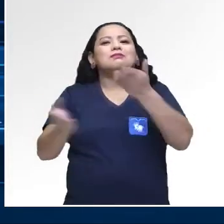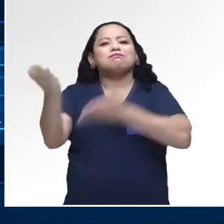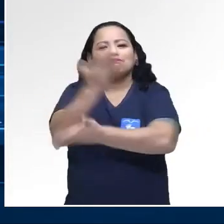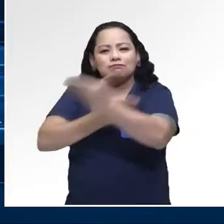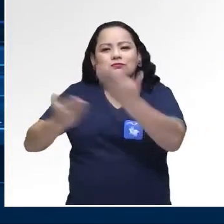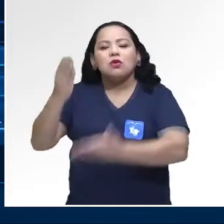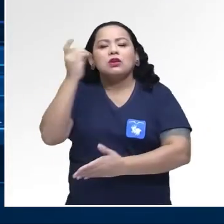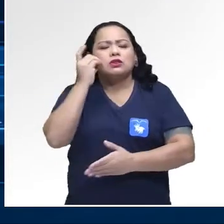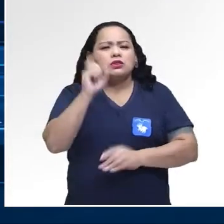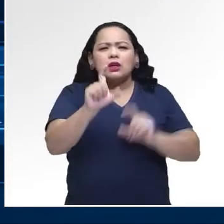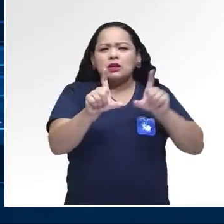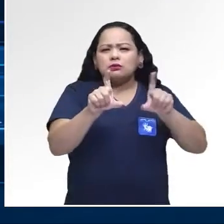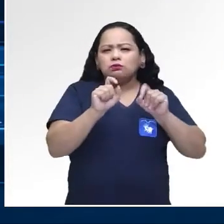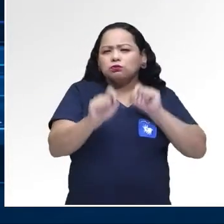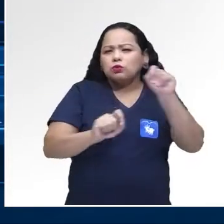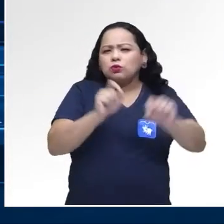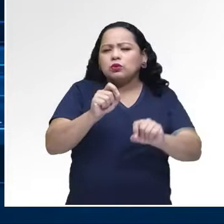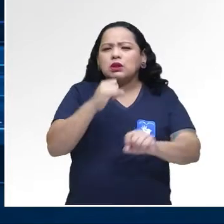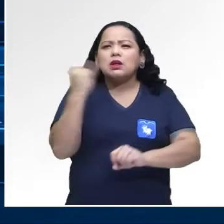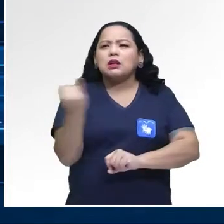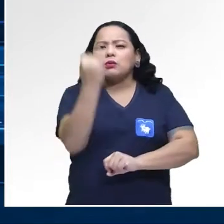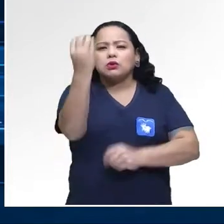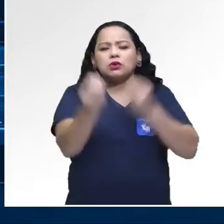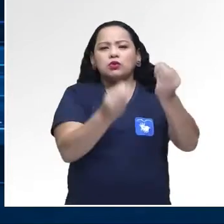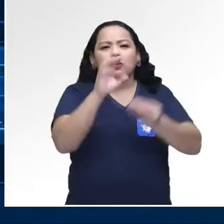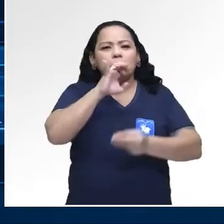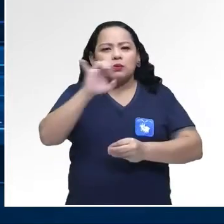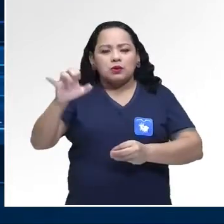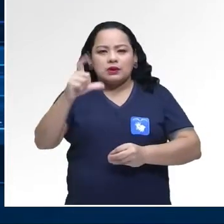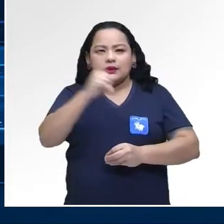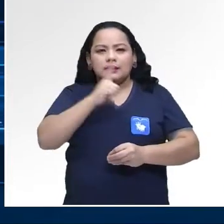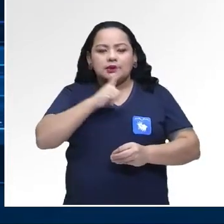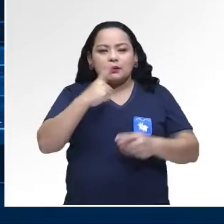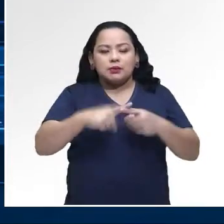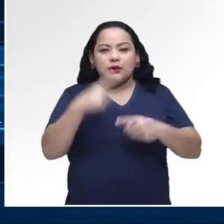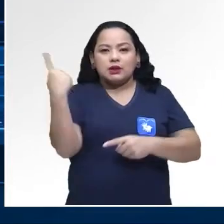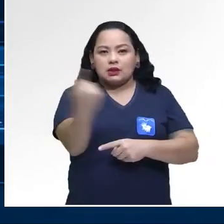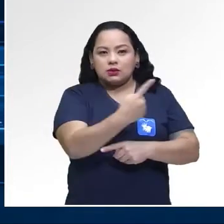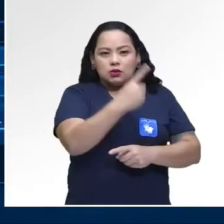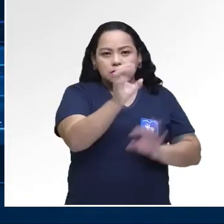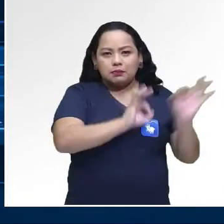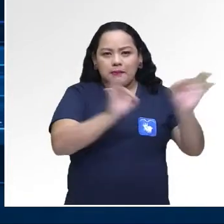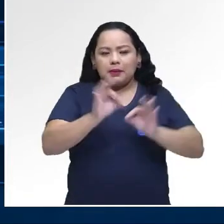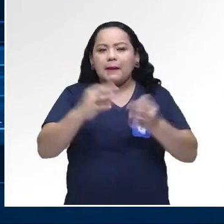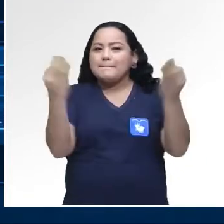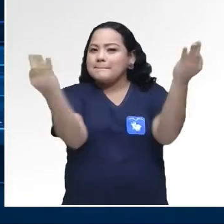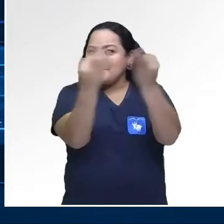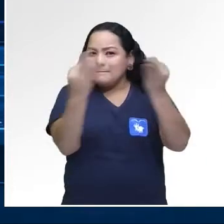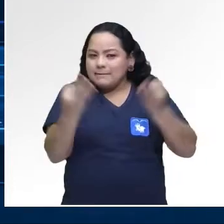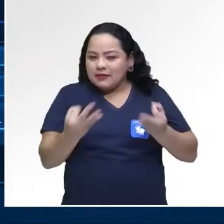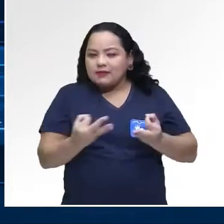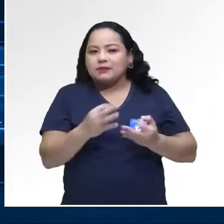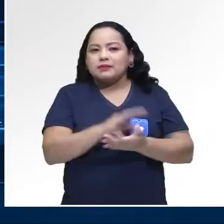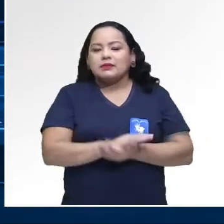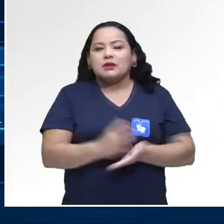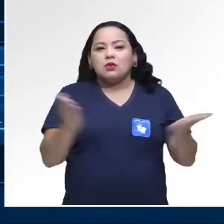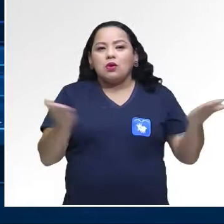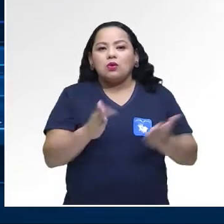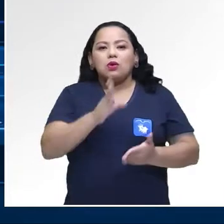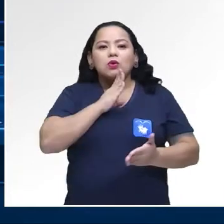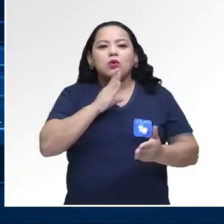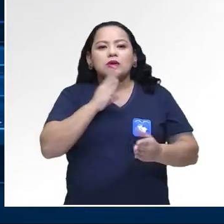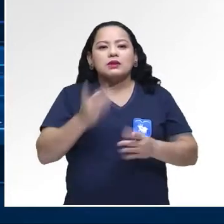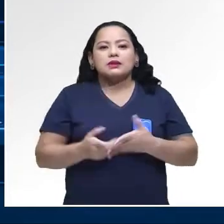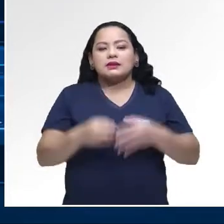o que é importante ter no circuito elétrico para que ele funcione perfeitamente, né? Então vamos conhecer a definição